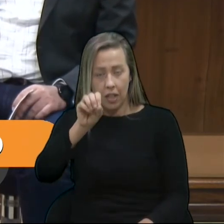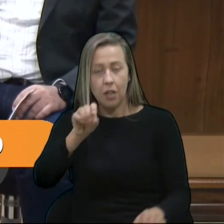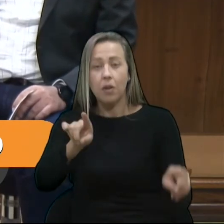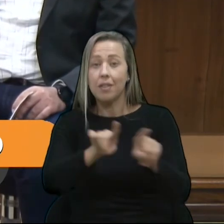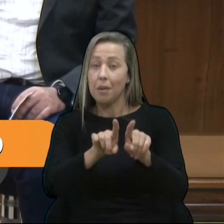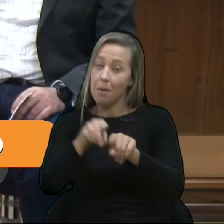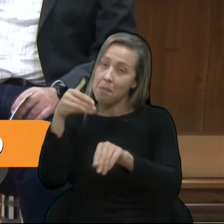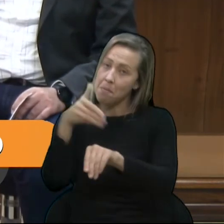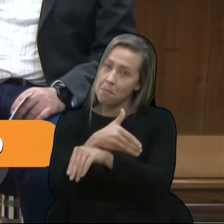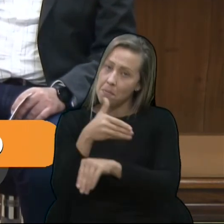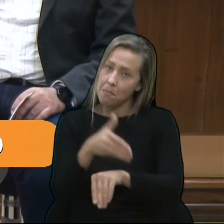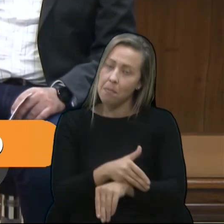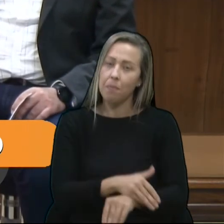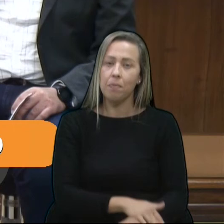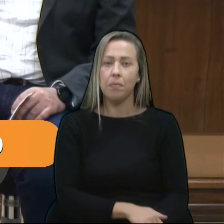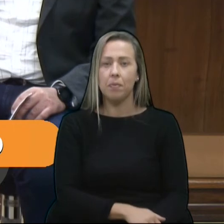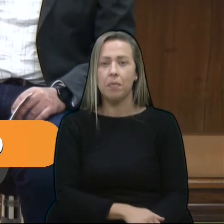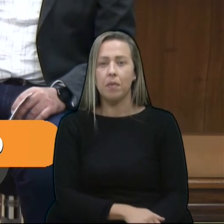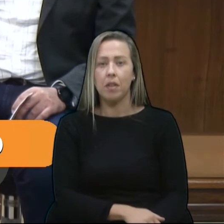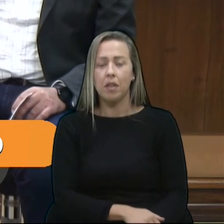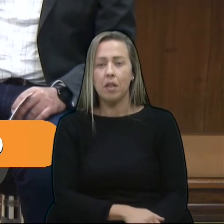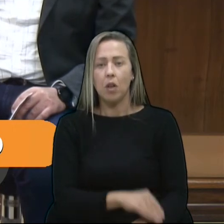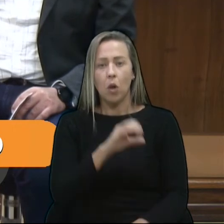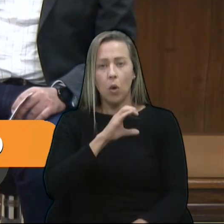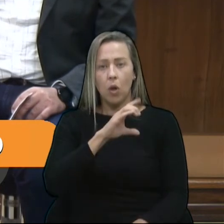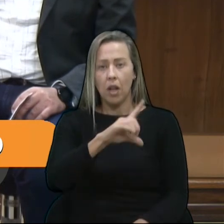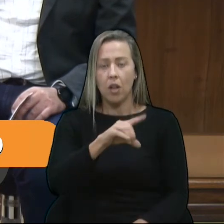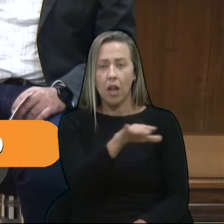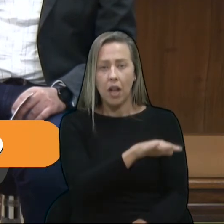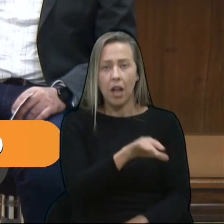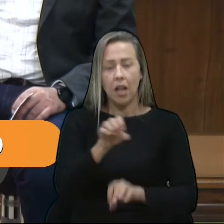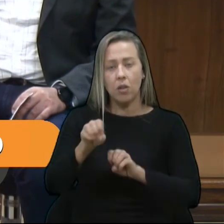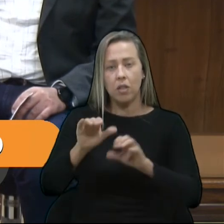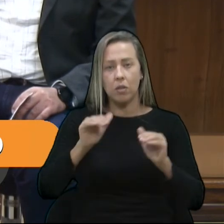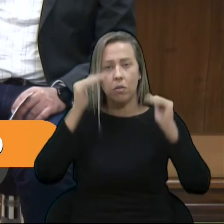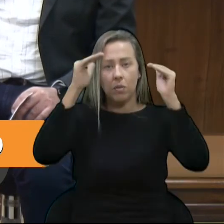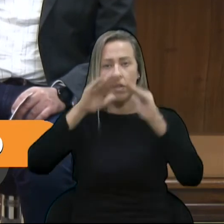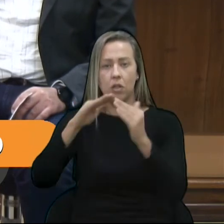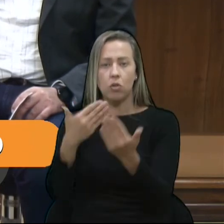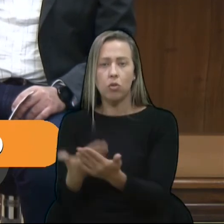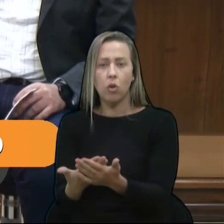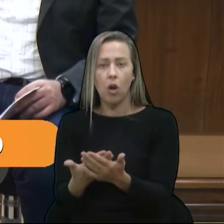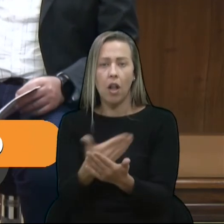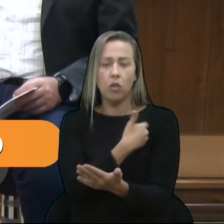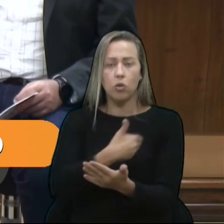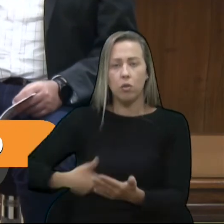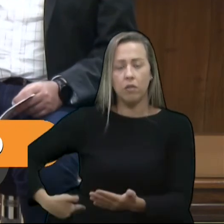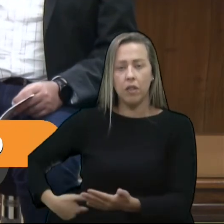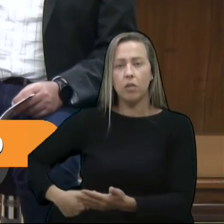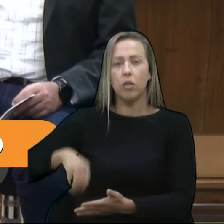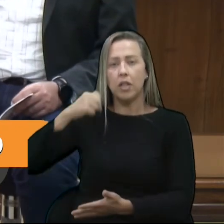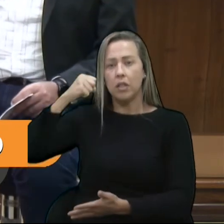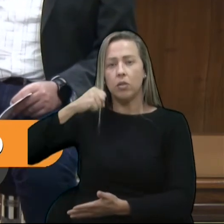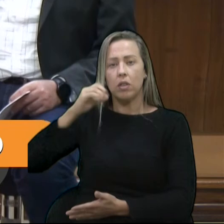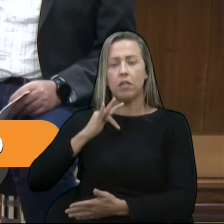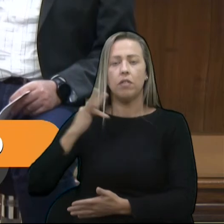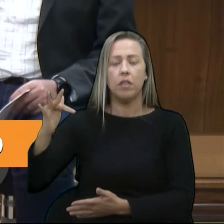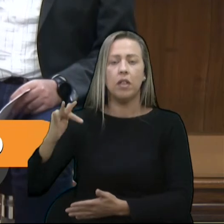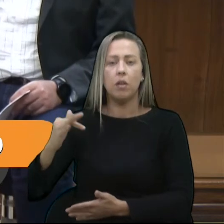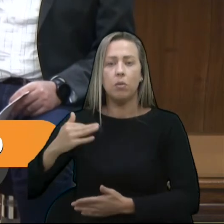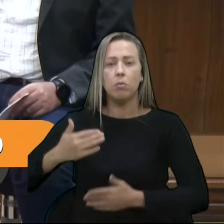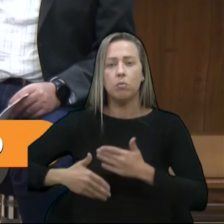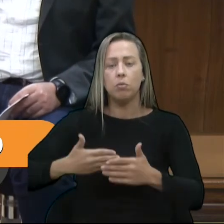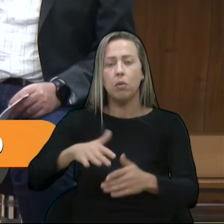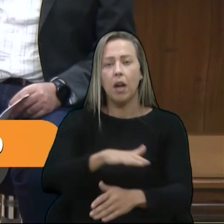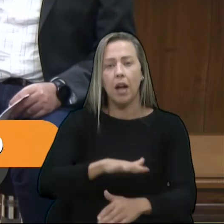sua participação, Floriano Filho, coordenador da Educação Superior da Escola de Governo do Senado Federal, com passagem